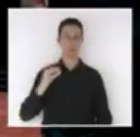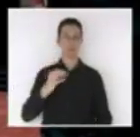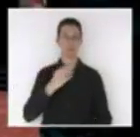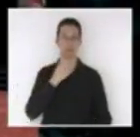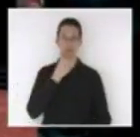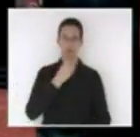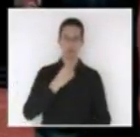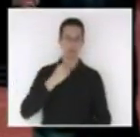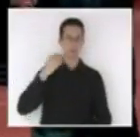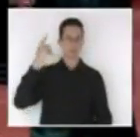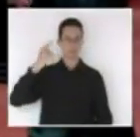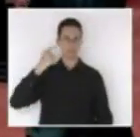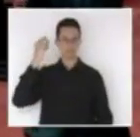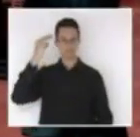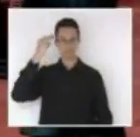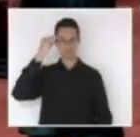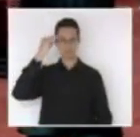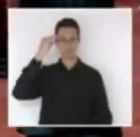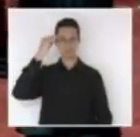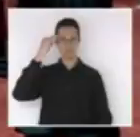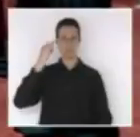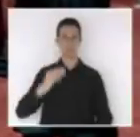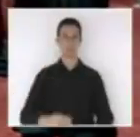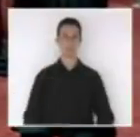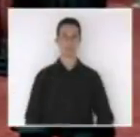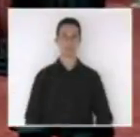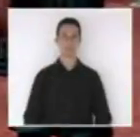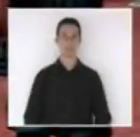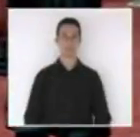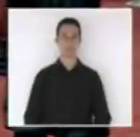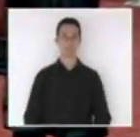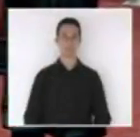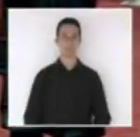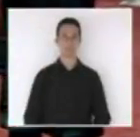demente escarceando um aporreado.